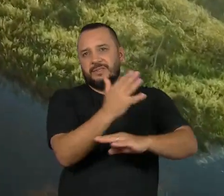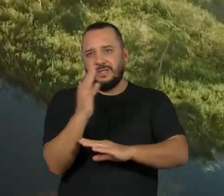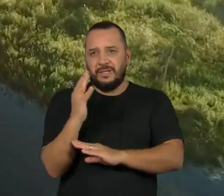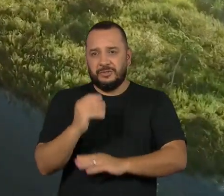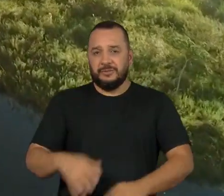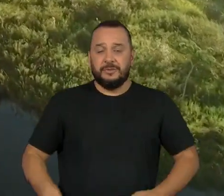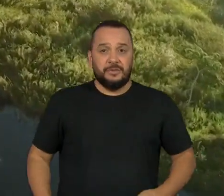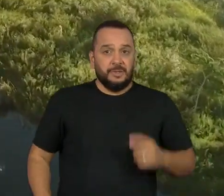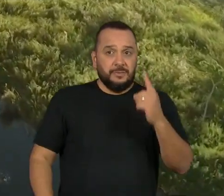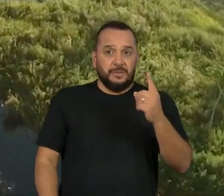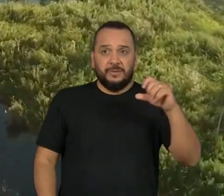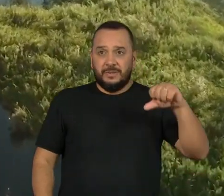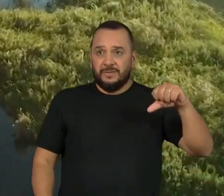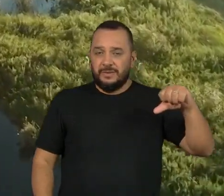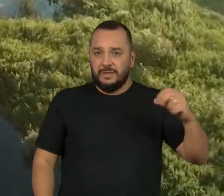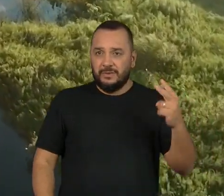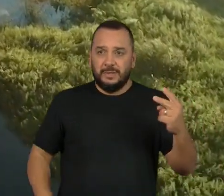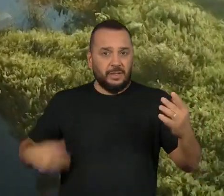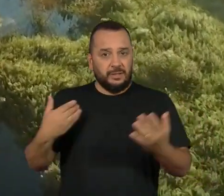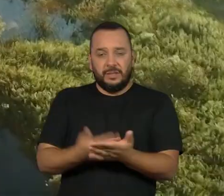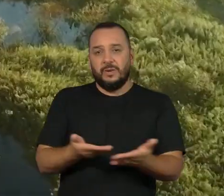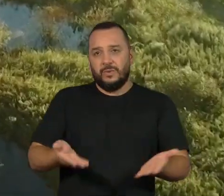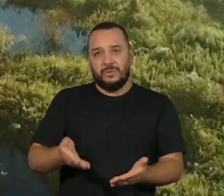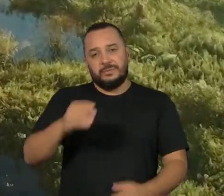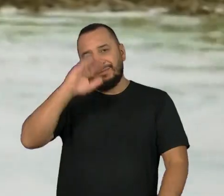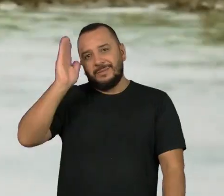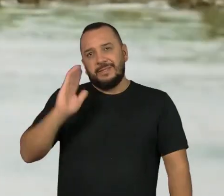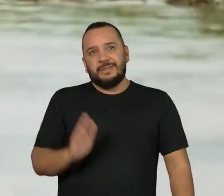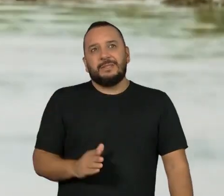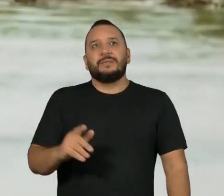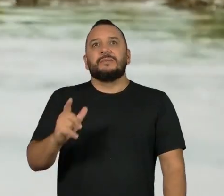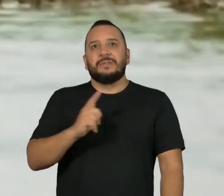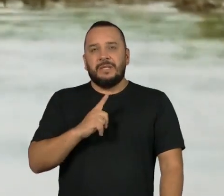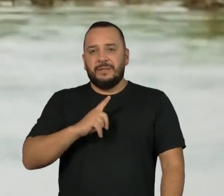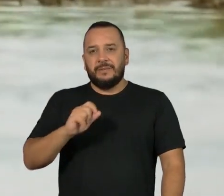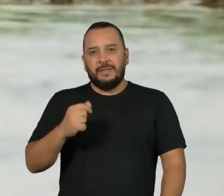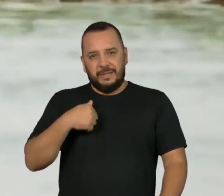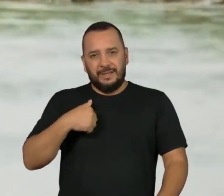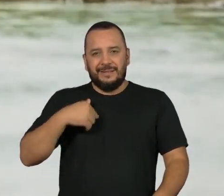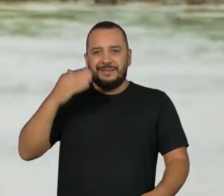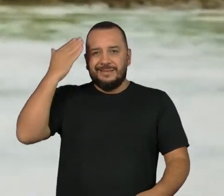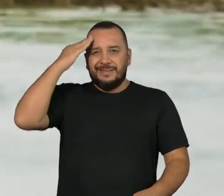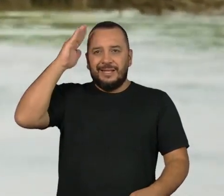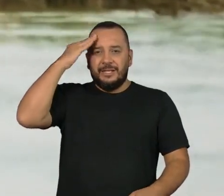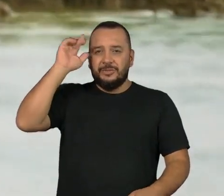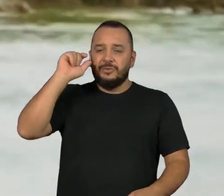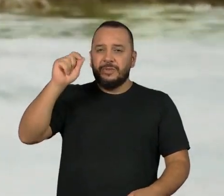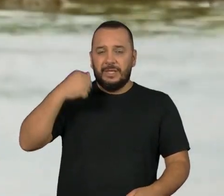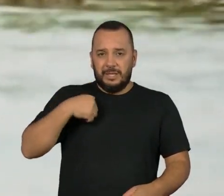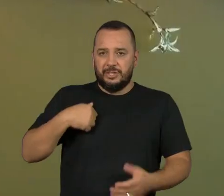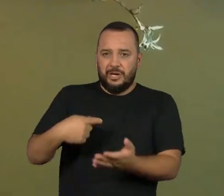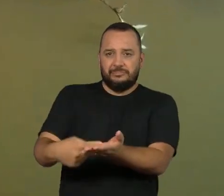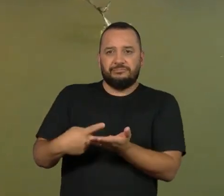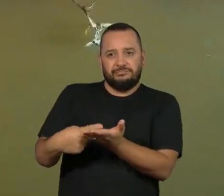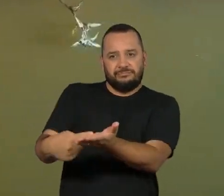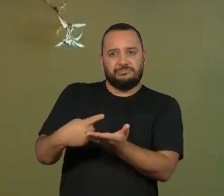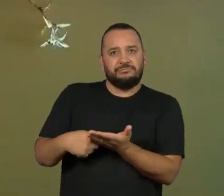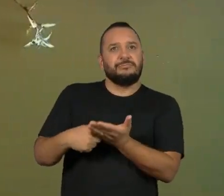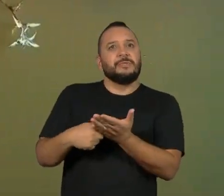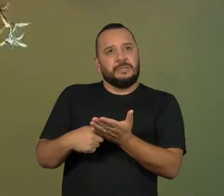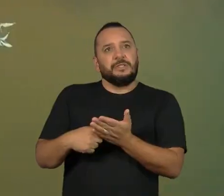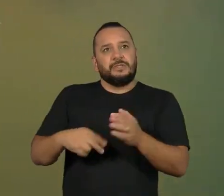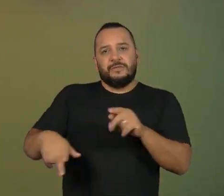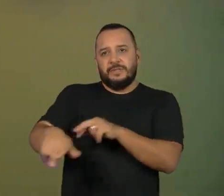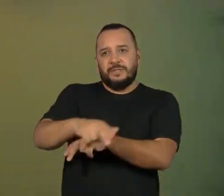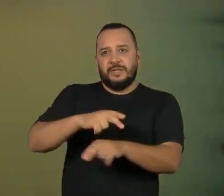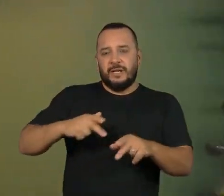Desde 1992, o Brasil integra a Convenção sobre Diversidade Biológica, tratado internacional da ONU,